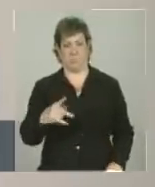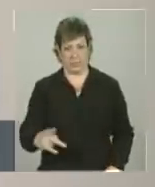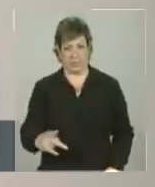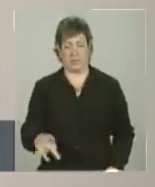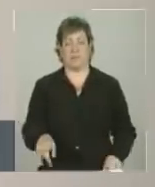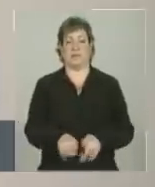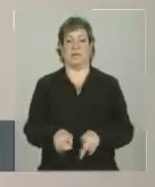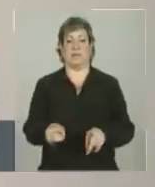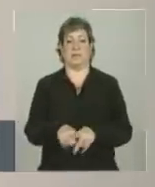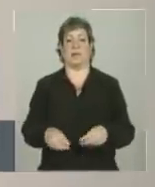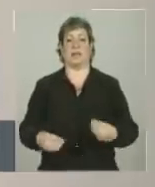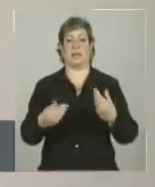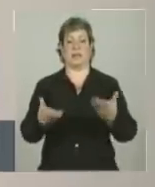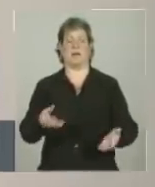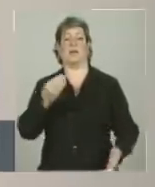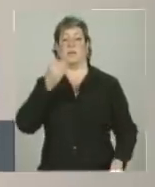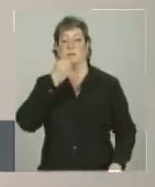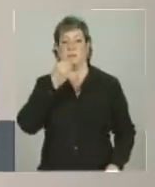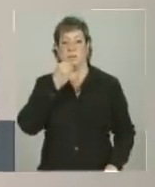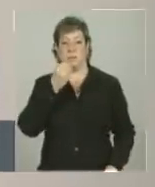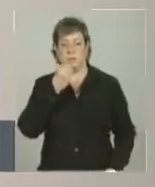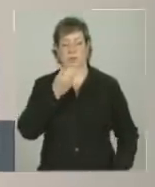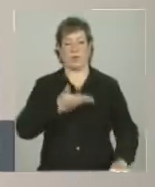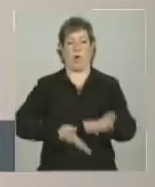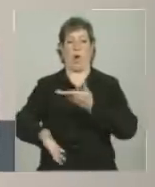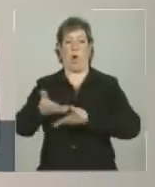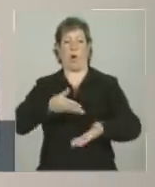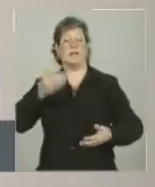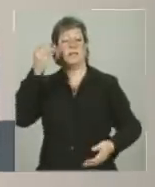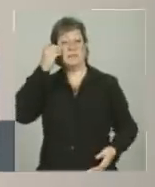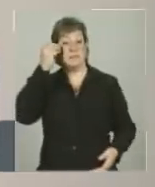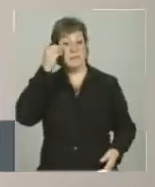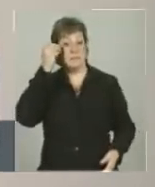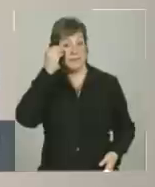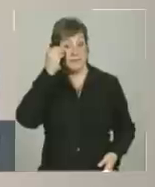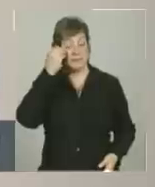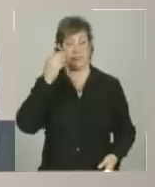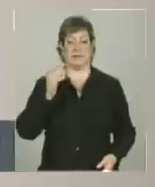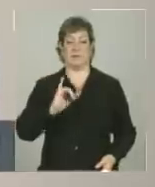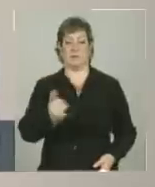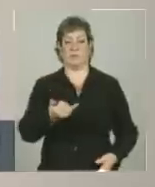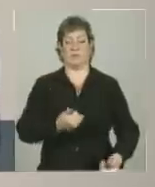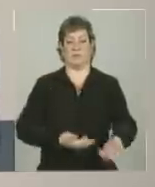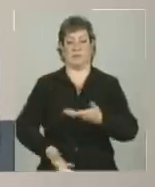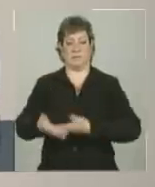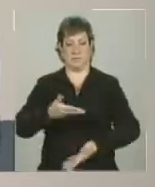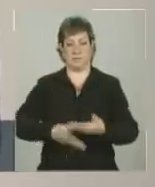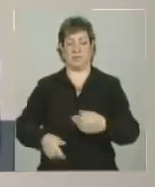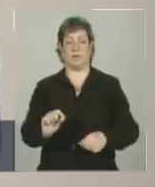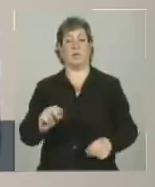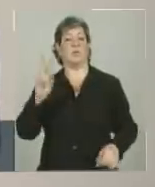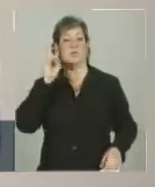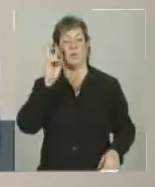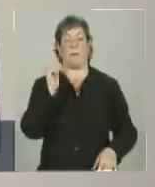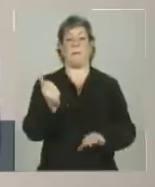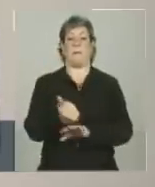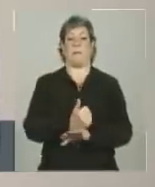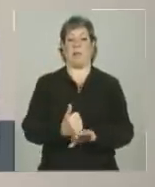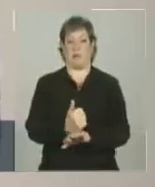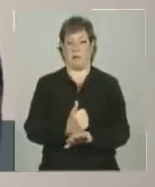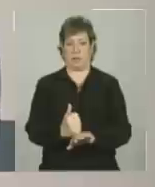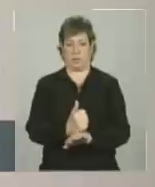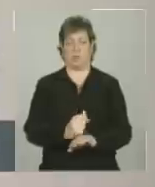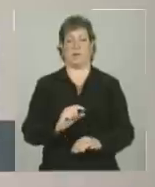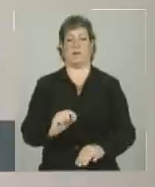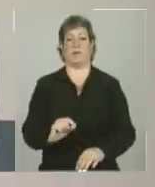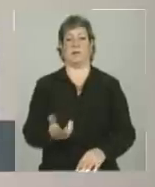a oportunidade de debater e trocar experiências sobre as melhores práticas